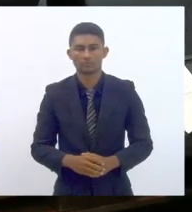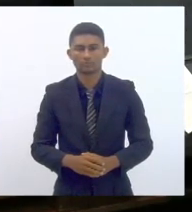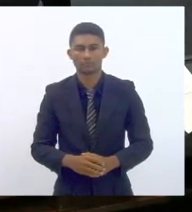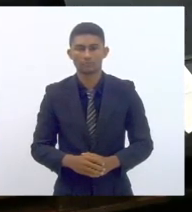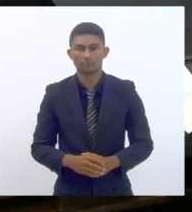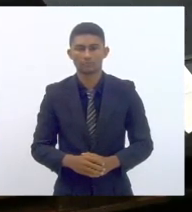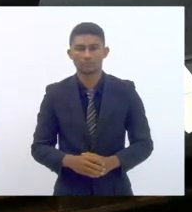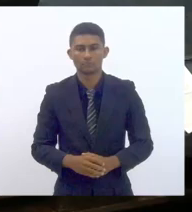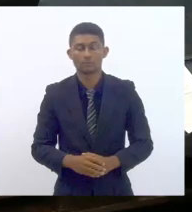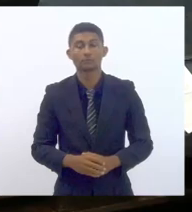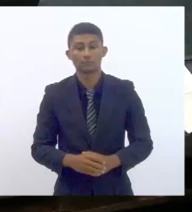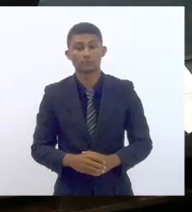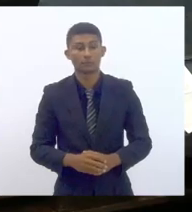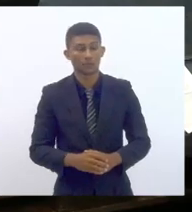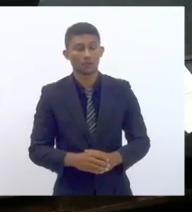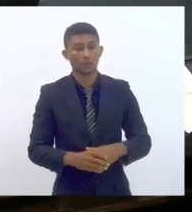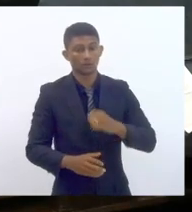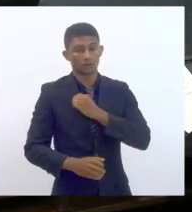Deputado Coronel Jairo.